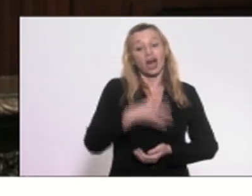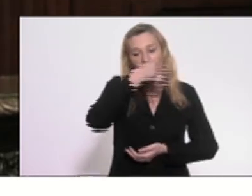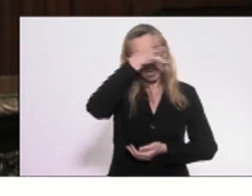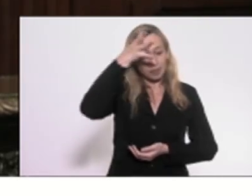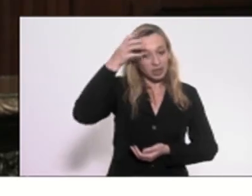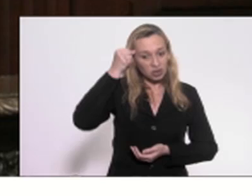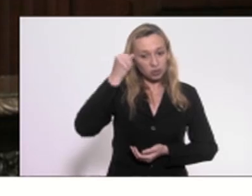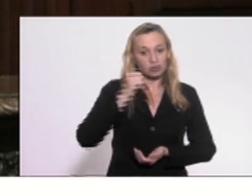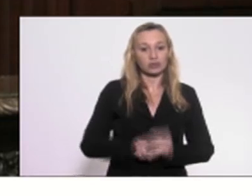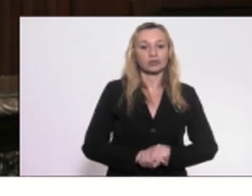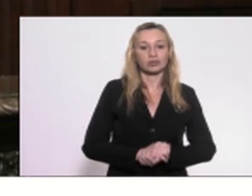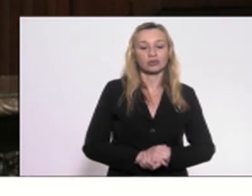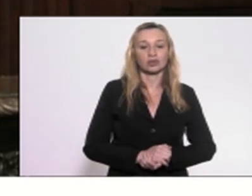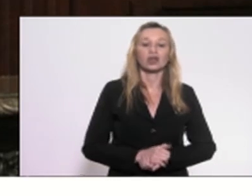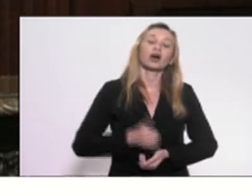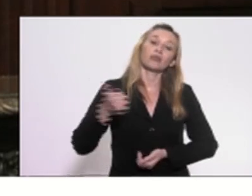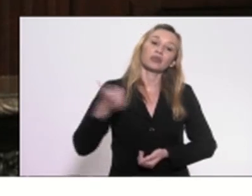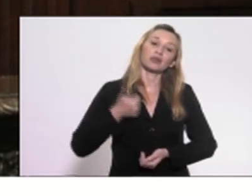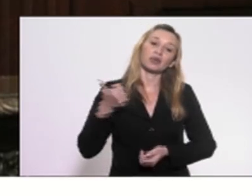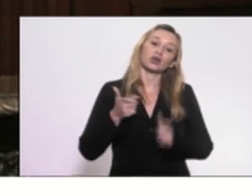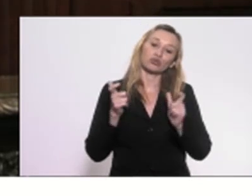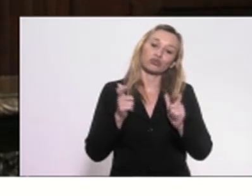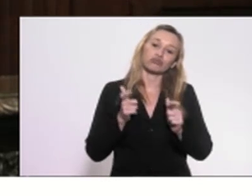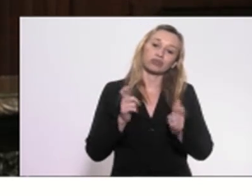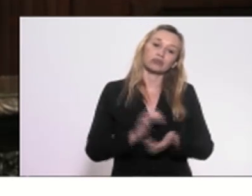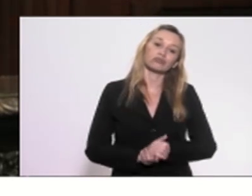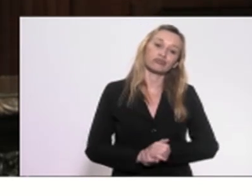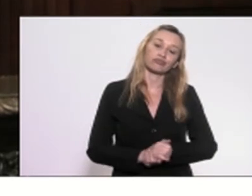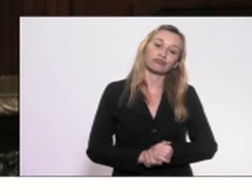Amazônia é, em primeiro lugar,